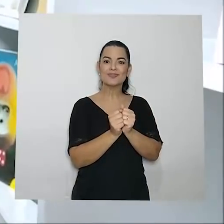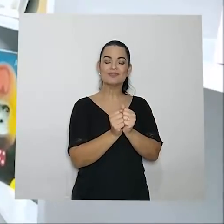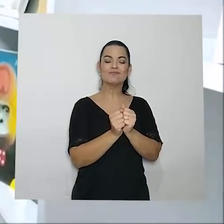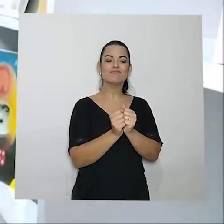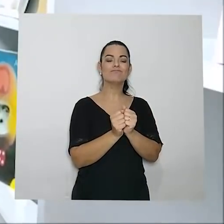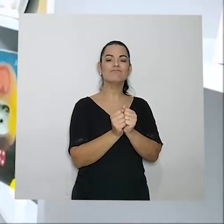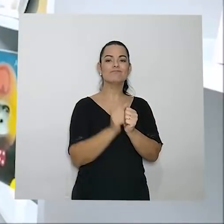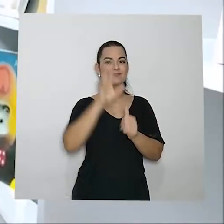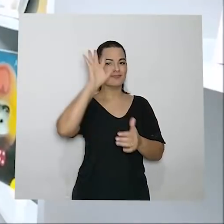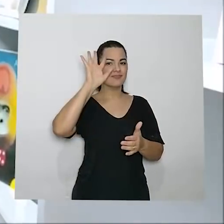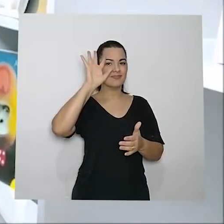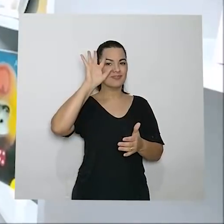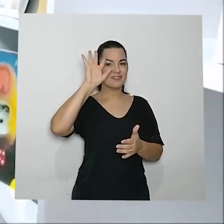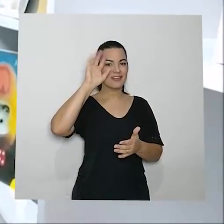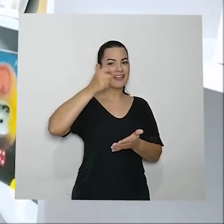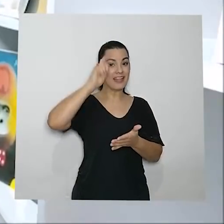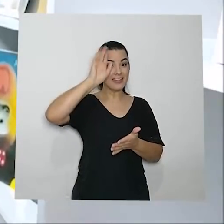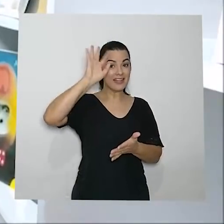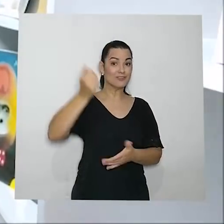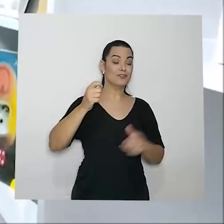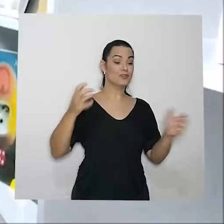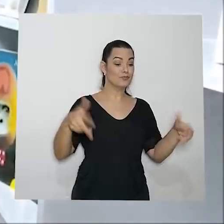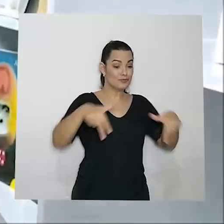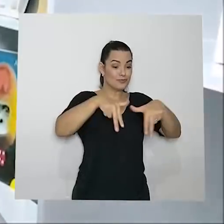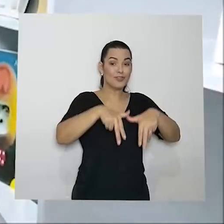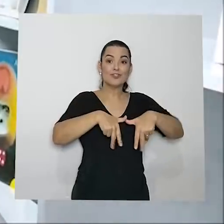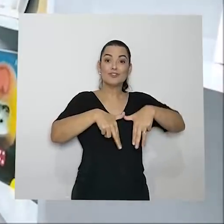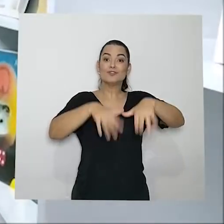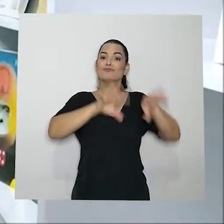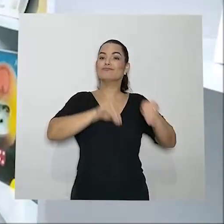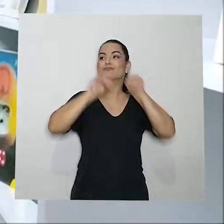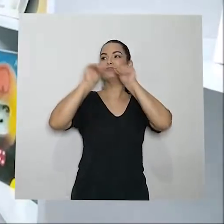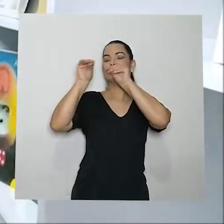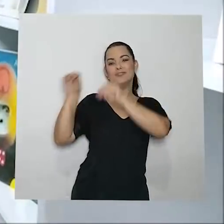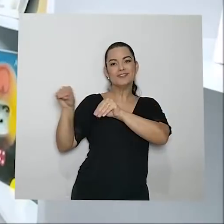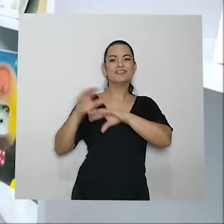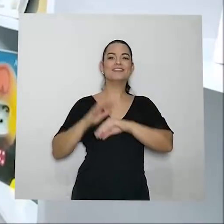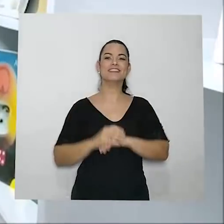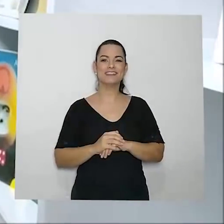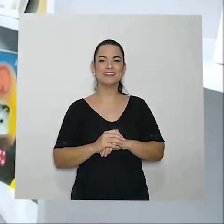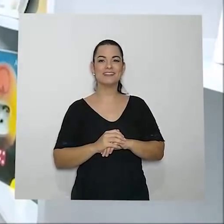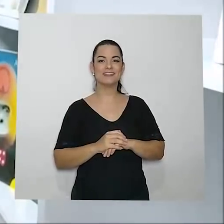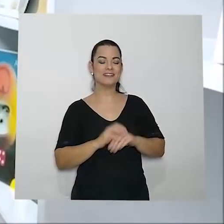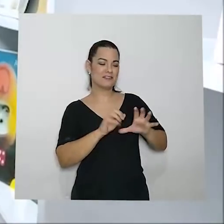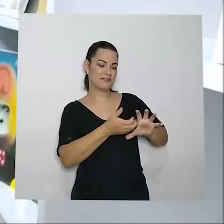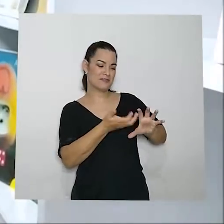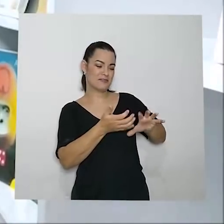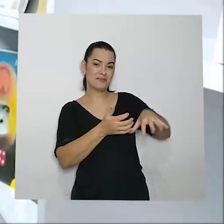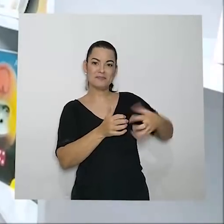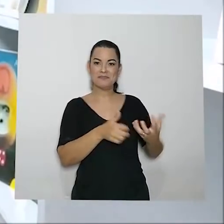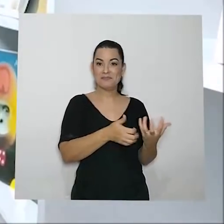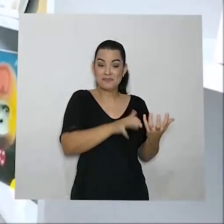do banhado, para longe da montanha. Foi uma façanha.